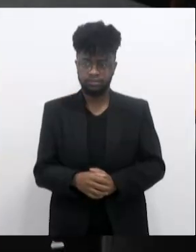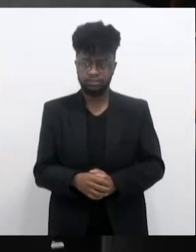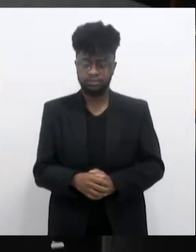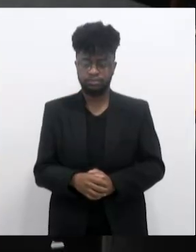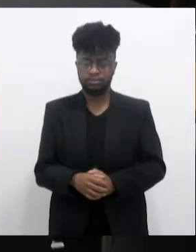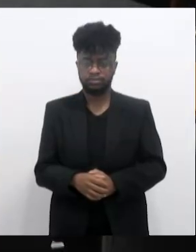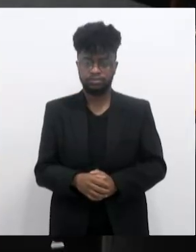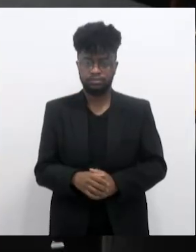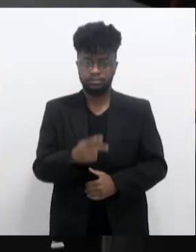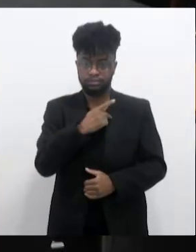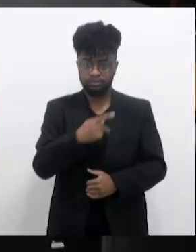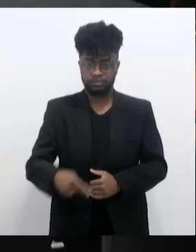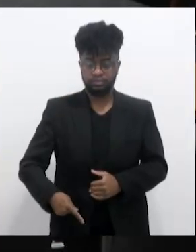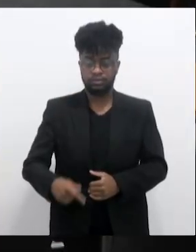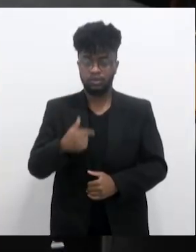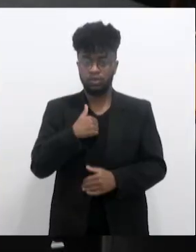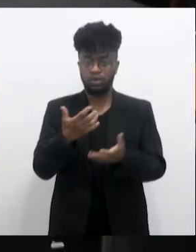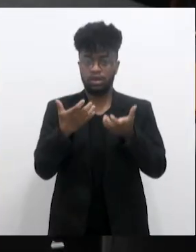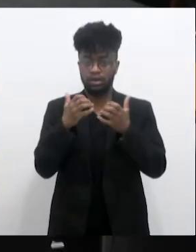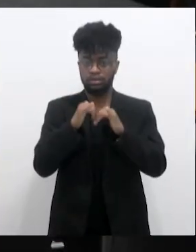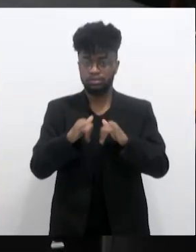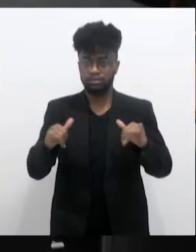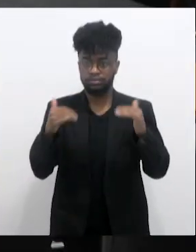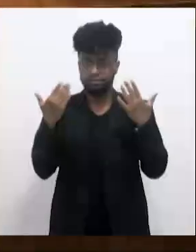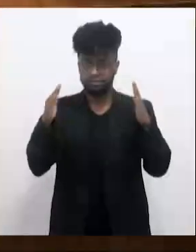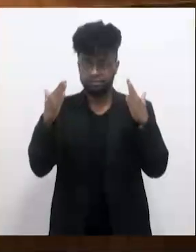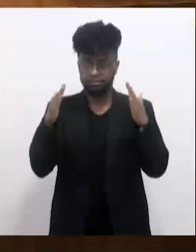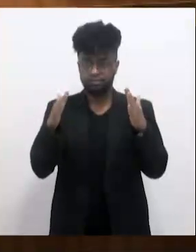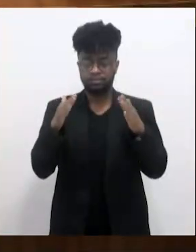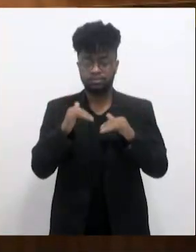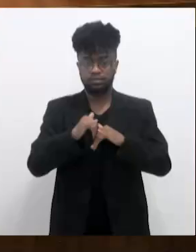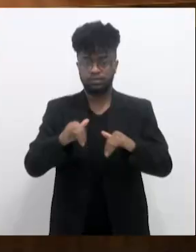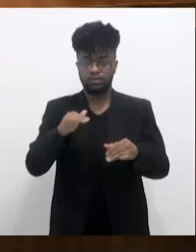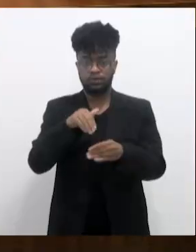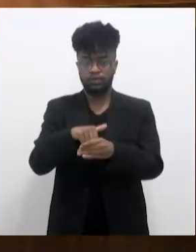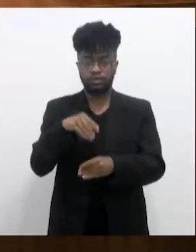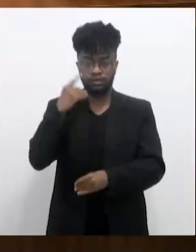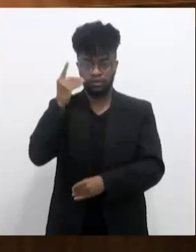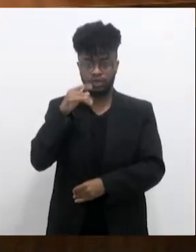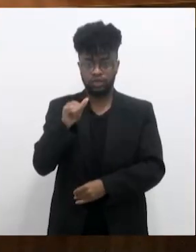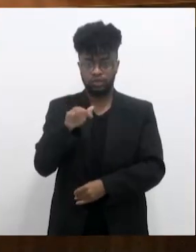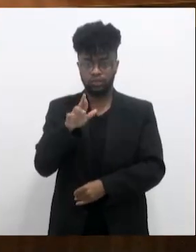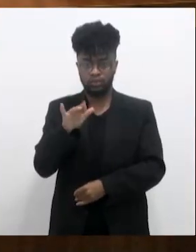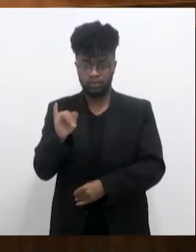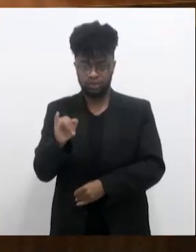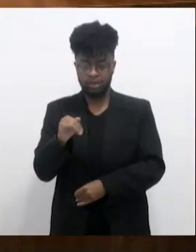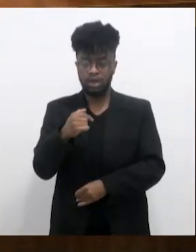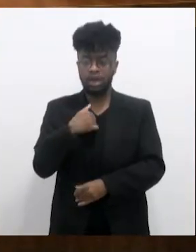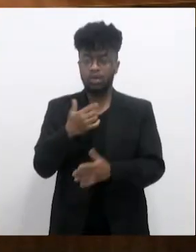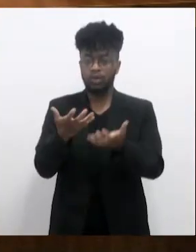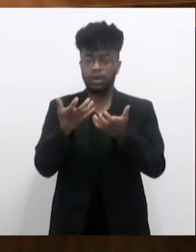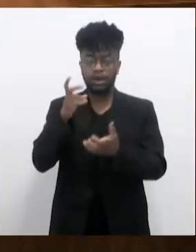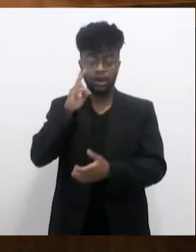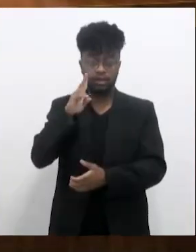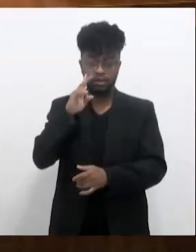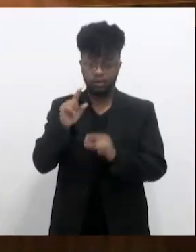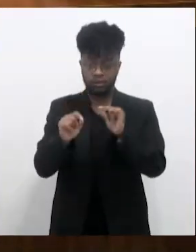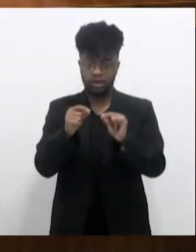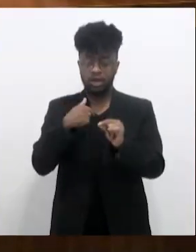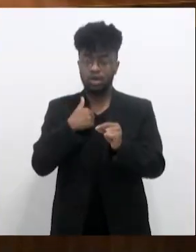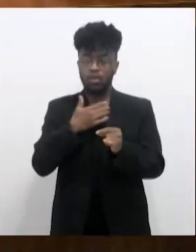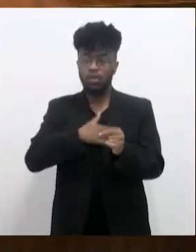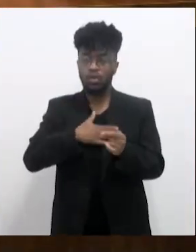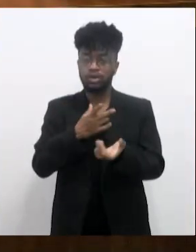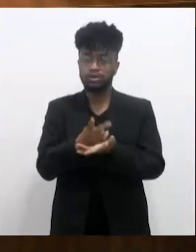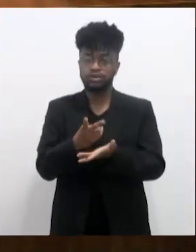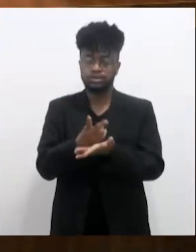Presidente, eu queria primeiro parabenizar a declaração de voto do deputado Yuri. Queria só lembrar, eu gosto sempre de